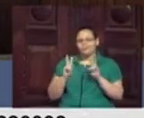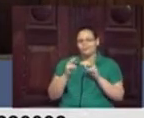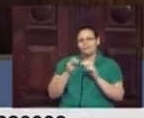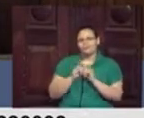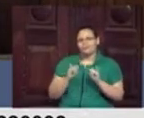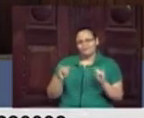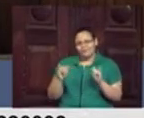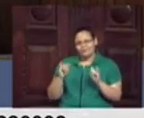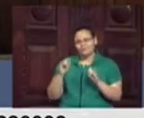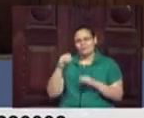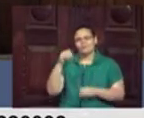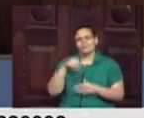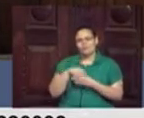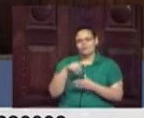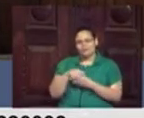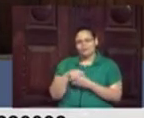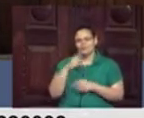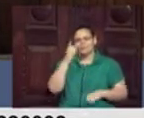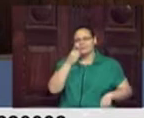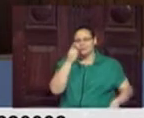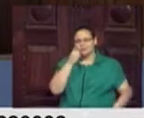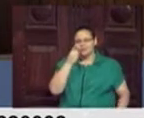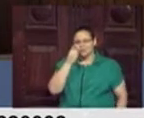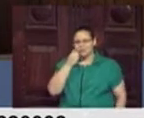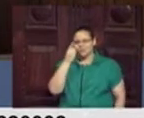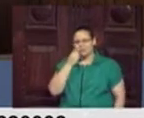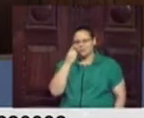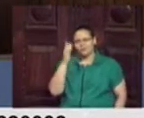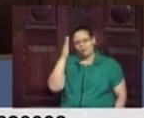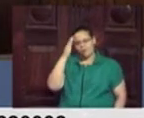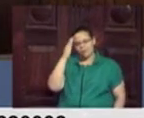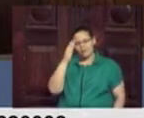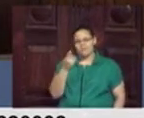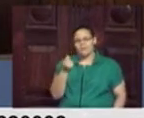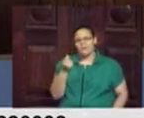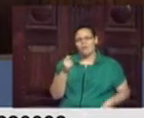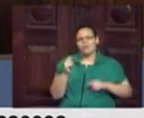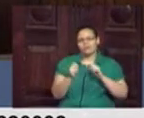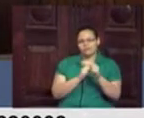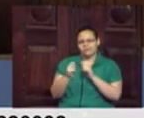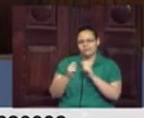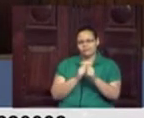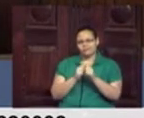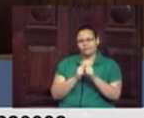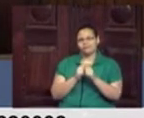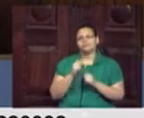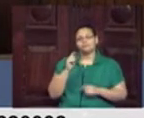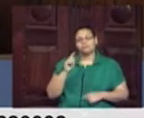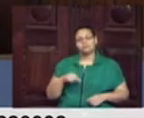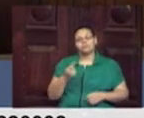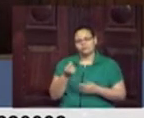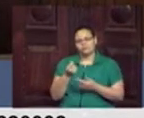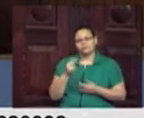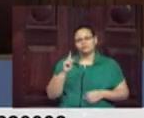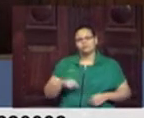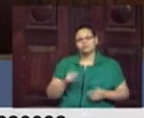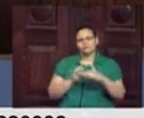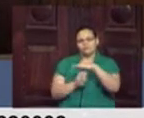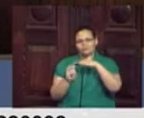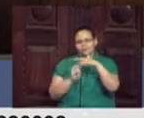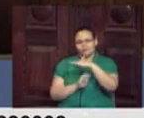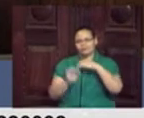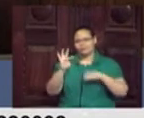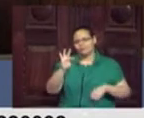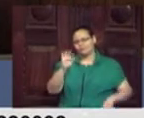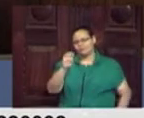governador. Sabemos o poder econômico que a FETransport tem. Hoje, deputado Julianeri, o preço